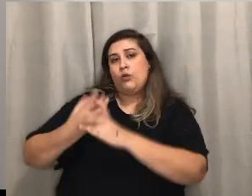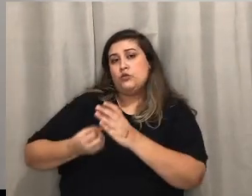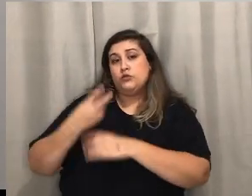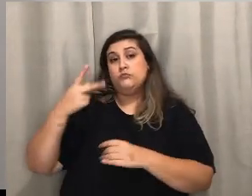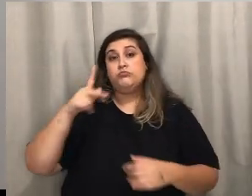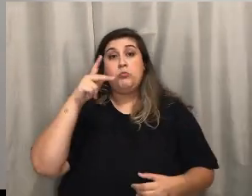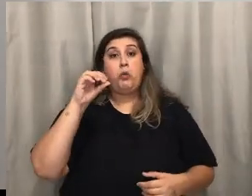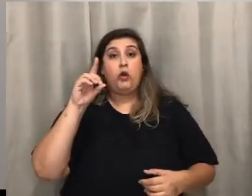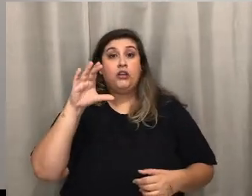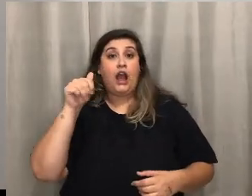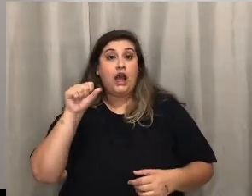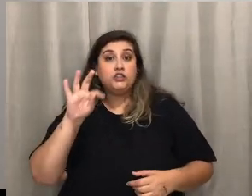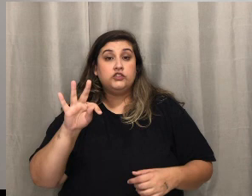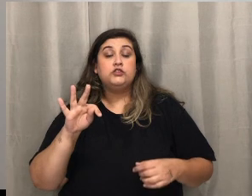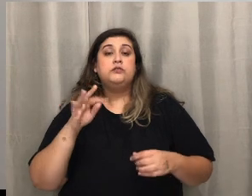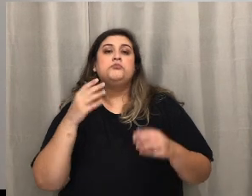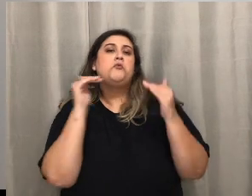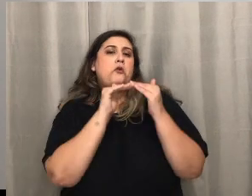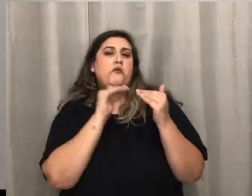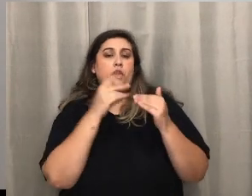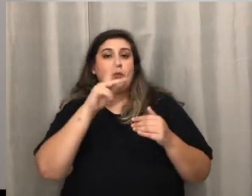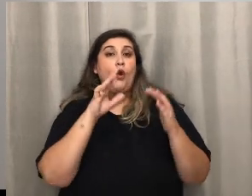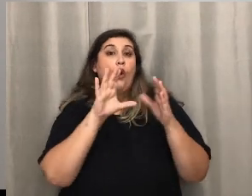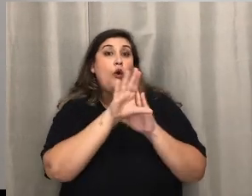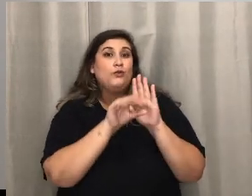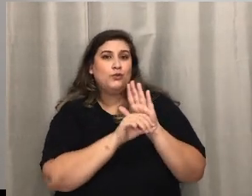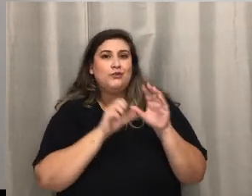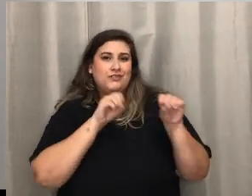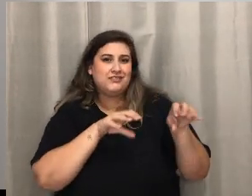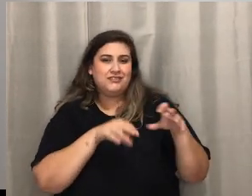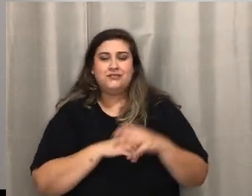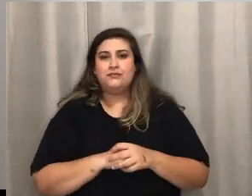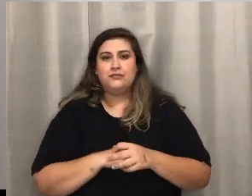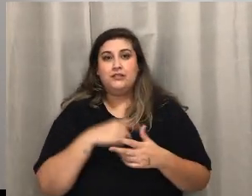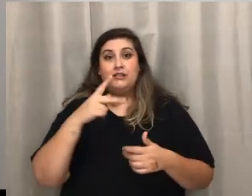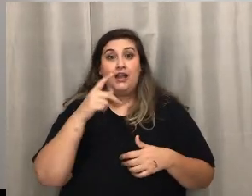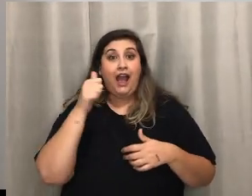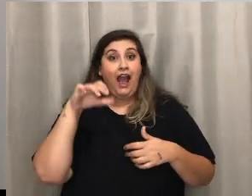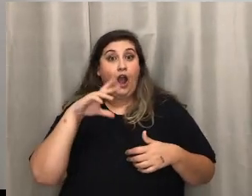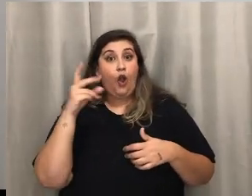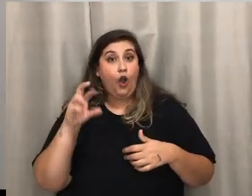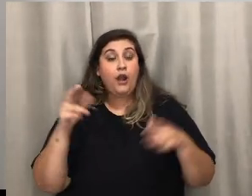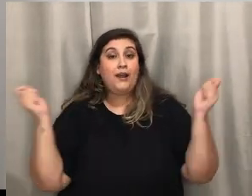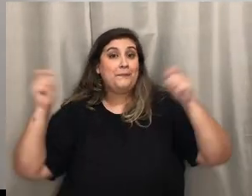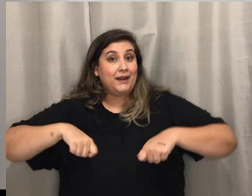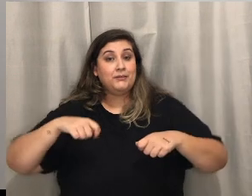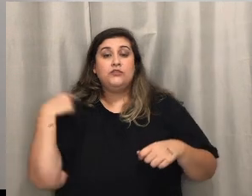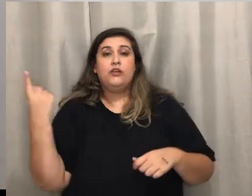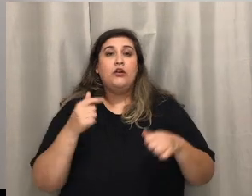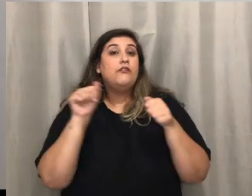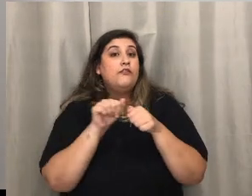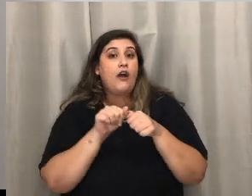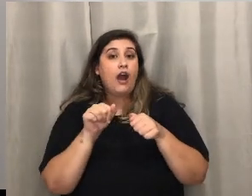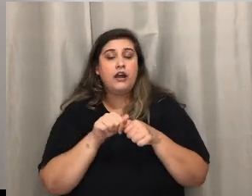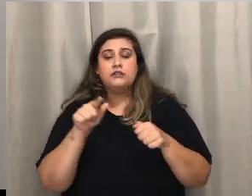podcasts conforme os conteúdos que nós vamos ensinando. Assim, o Anchor, ele permite que nós